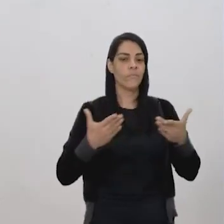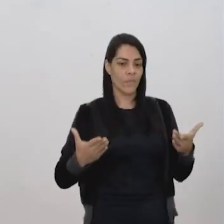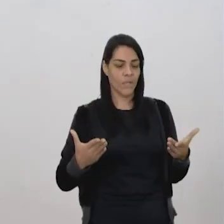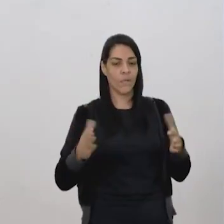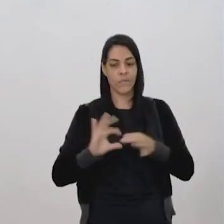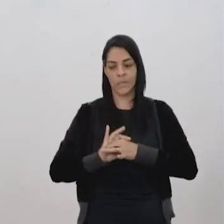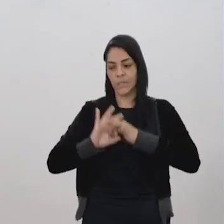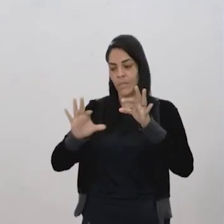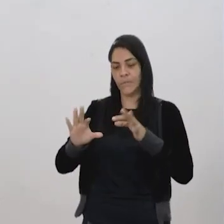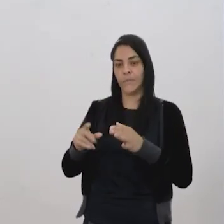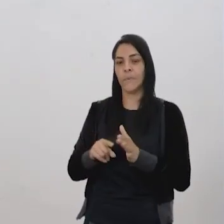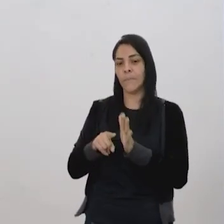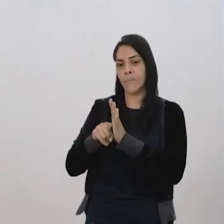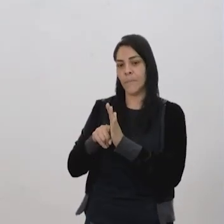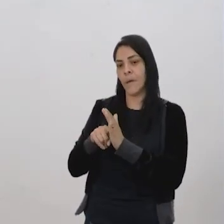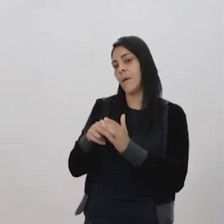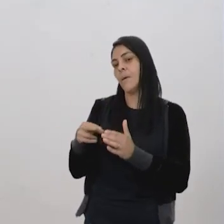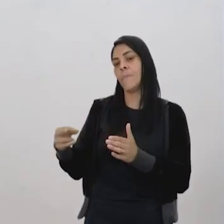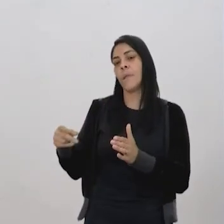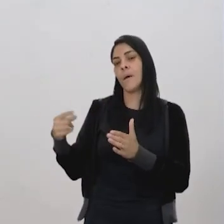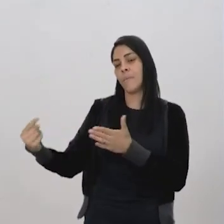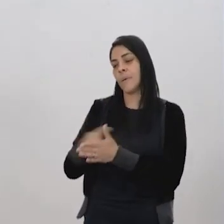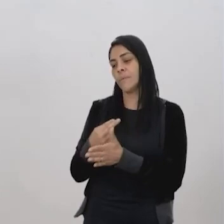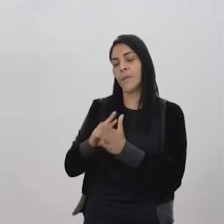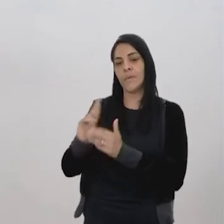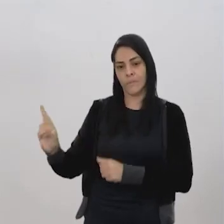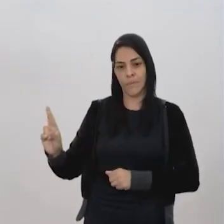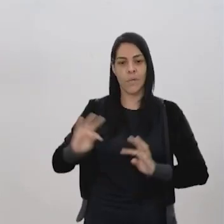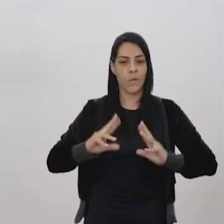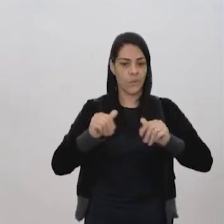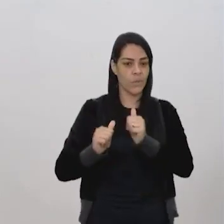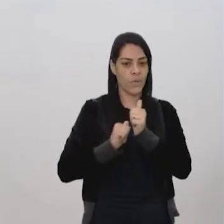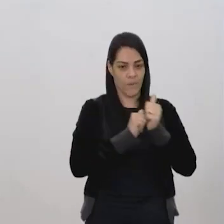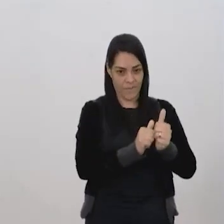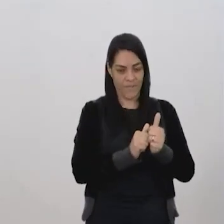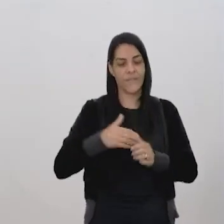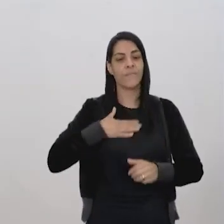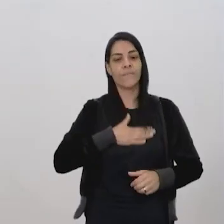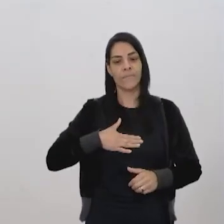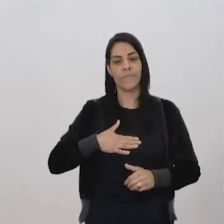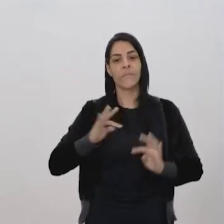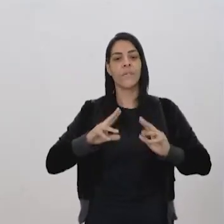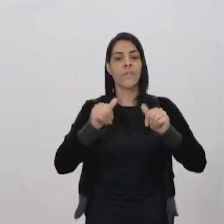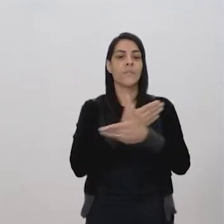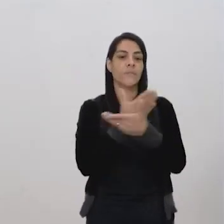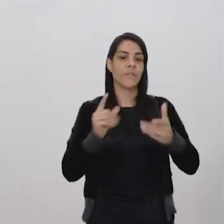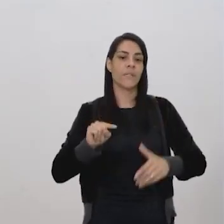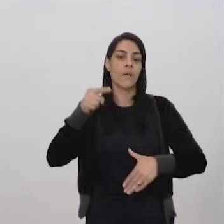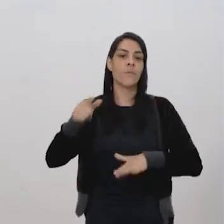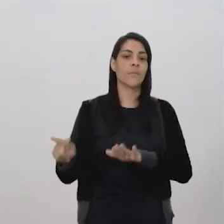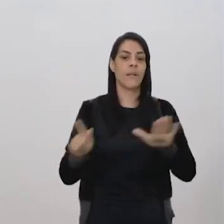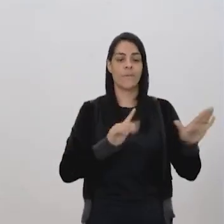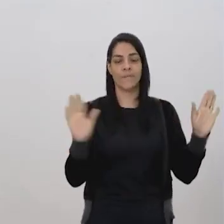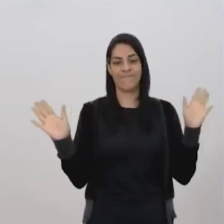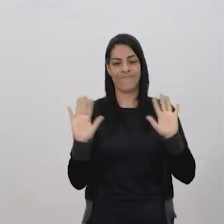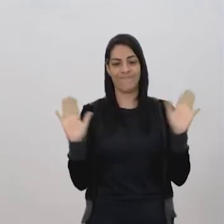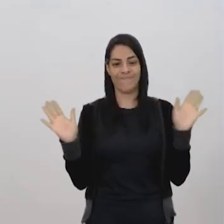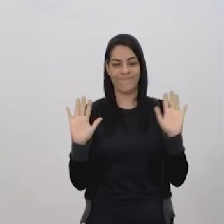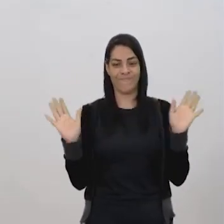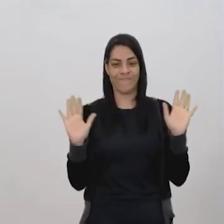à disposição. Muito obrigado a todos que nos acompanharam, é um imenso prazer falar com todos vocês. A gente se vê na próxima.